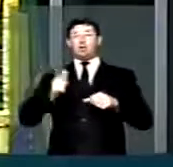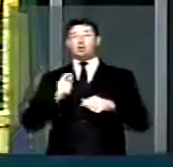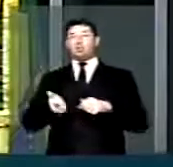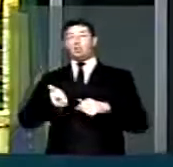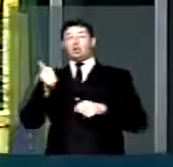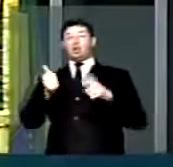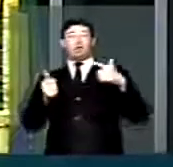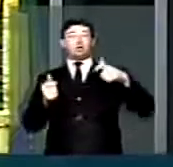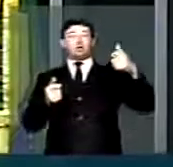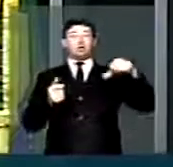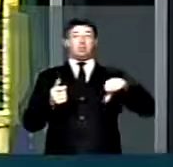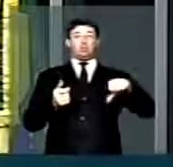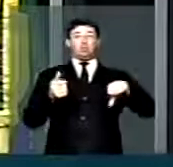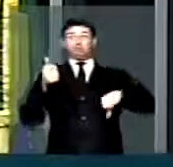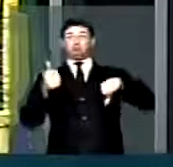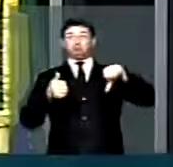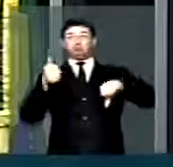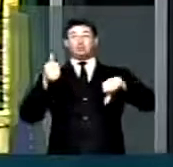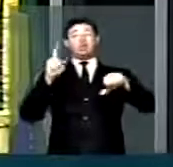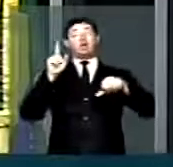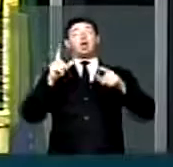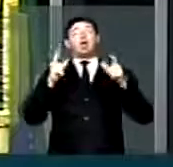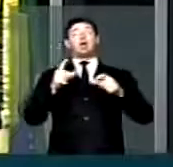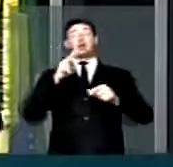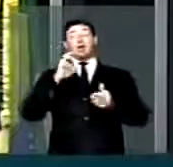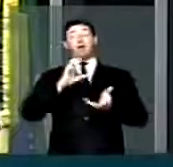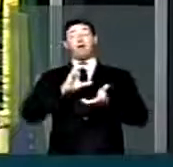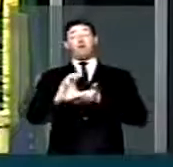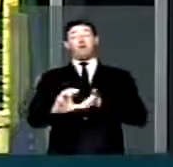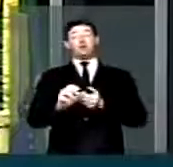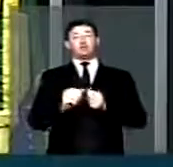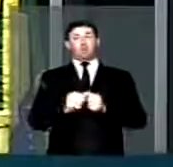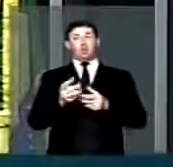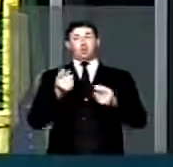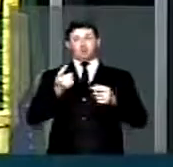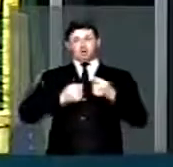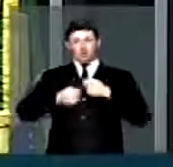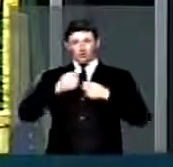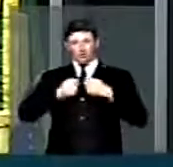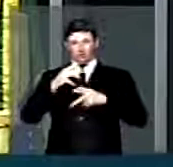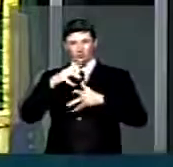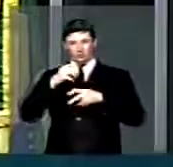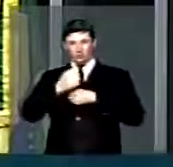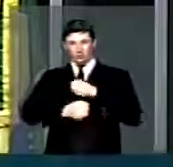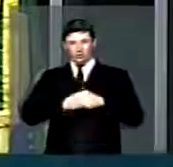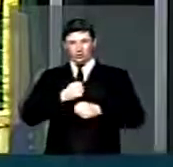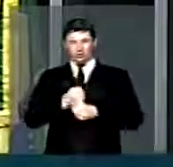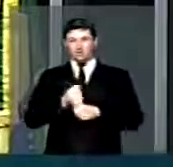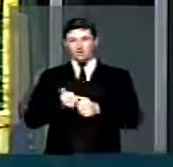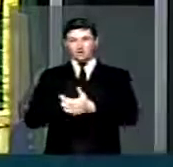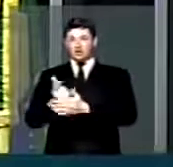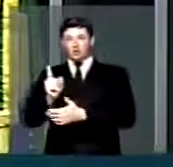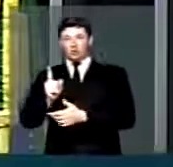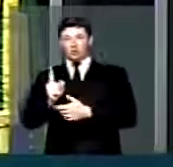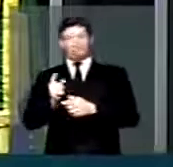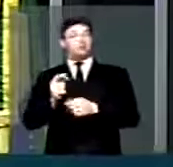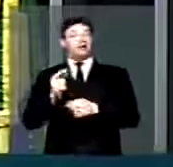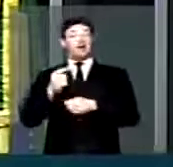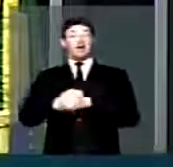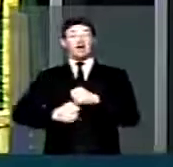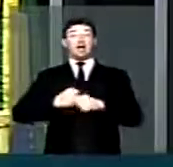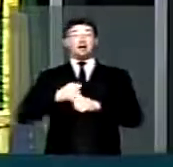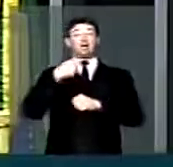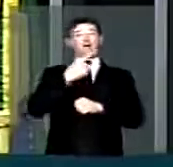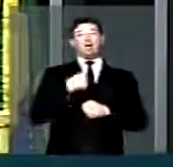da economia. Quem mede isso é a taxa de investimento. É quanto se economiza num ano, não se consome, para investir para o ano